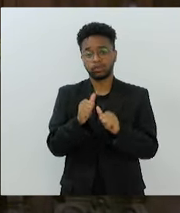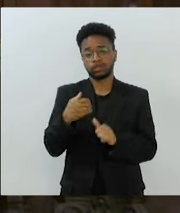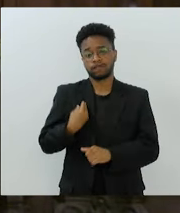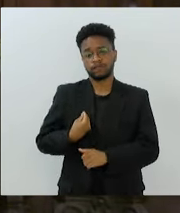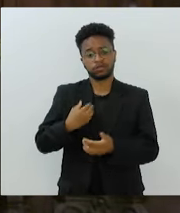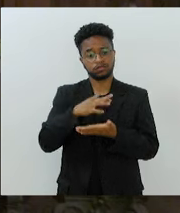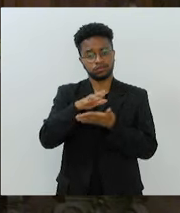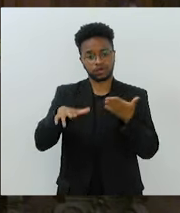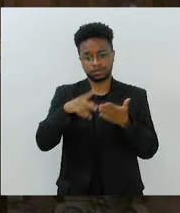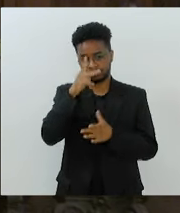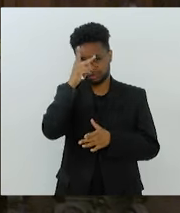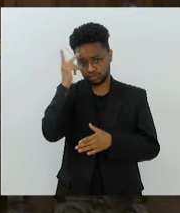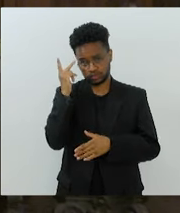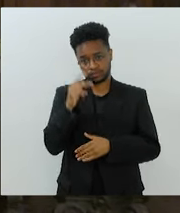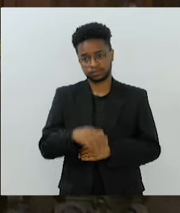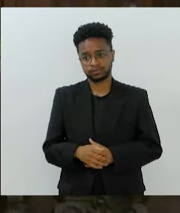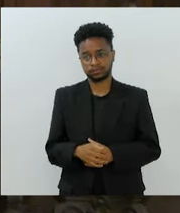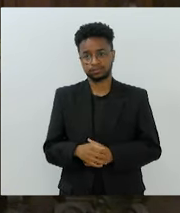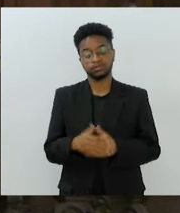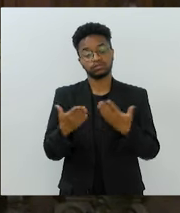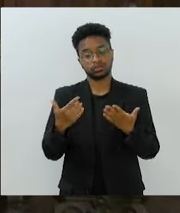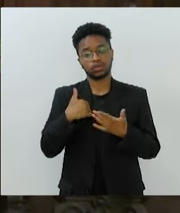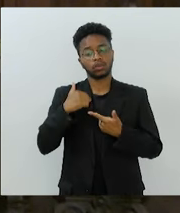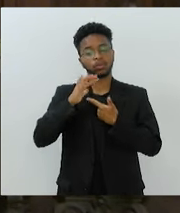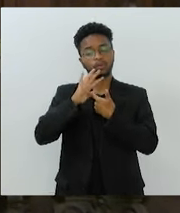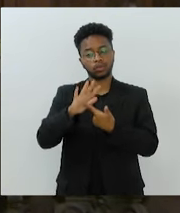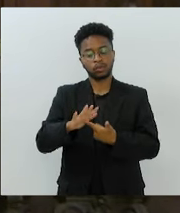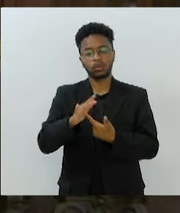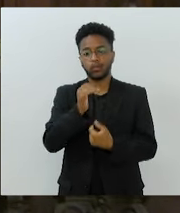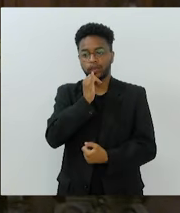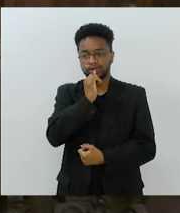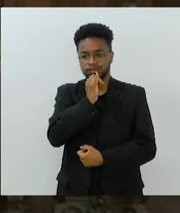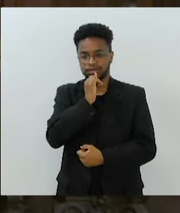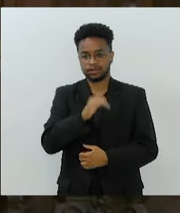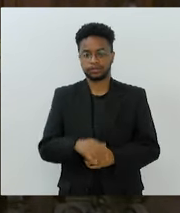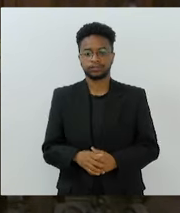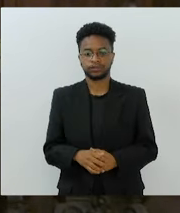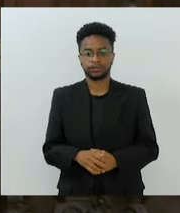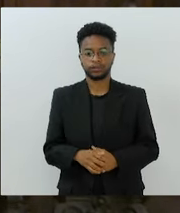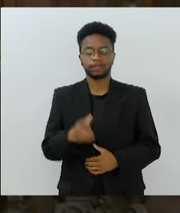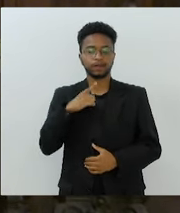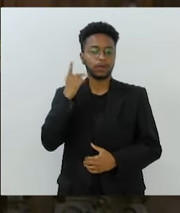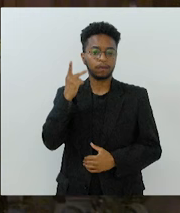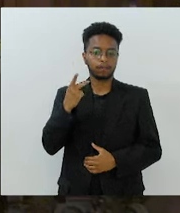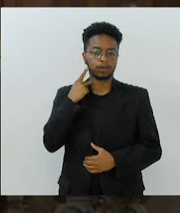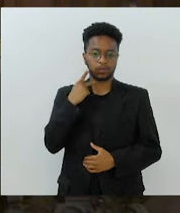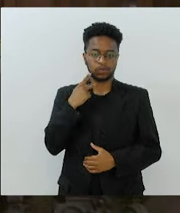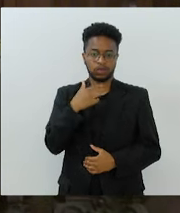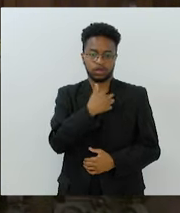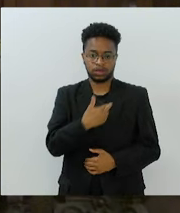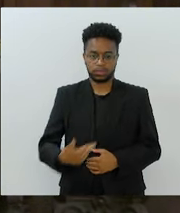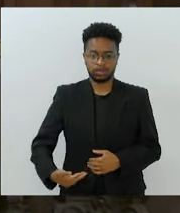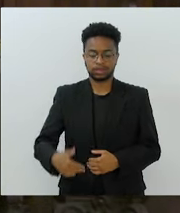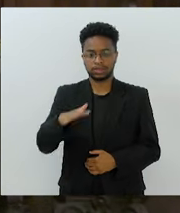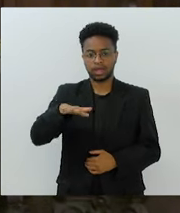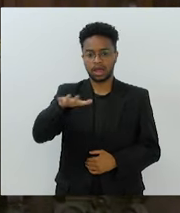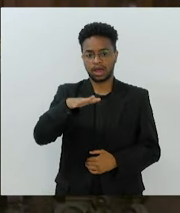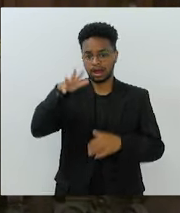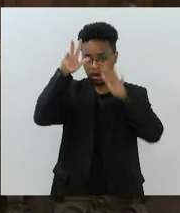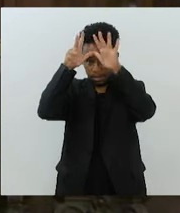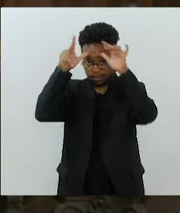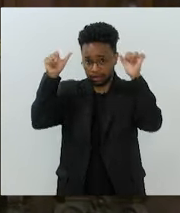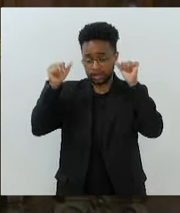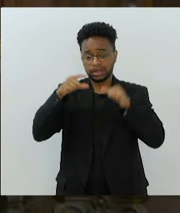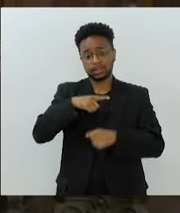acreditem. Para ilustrar, trago um caso exemplar. Um procurador da República da região da Amazônia, apavorado